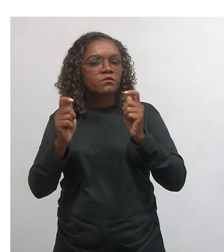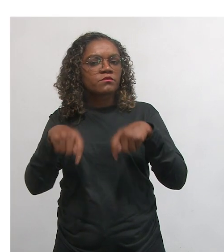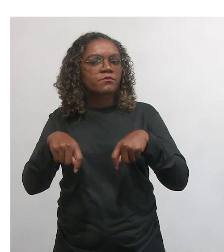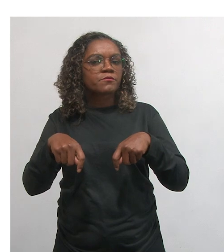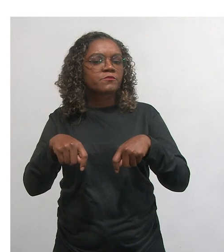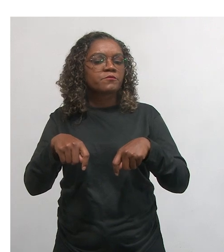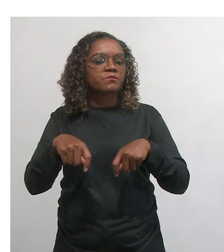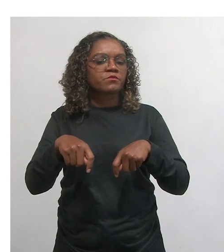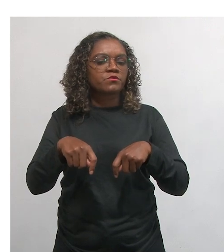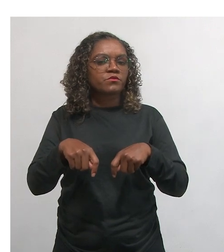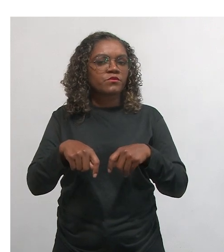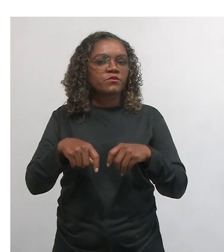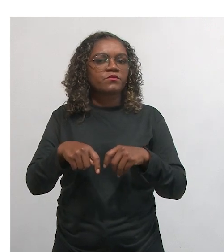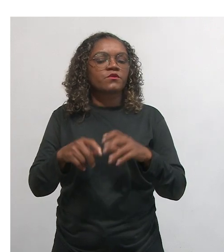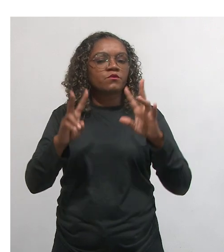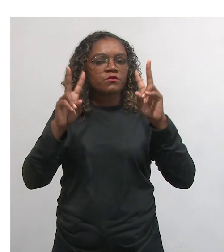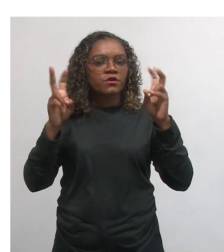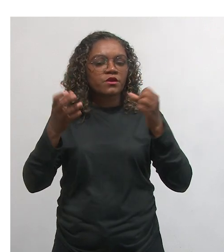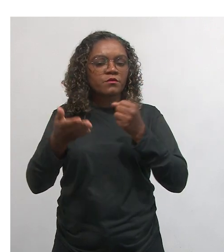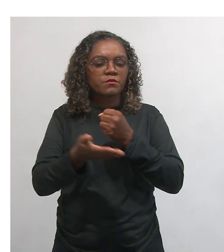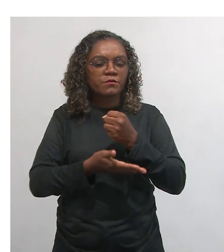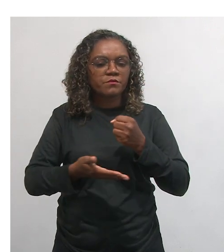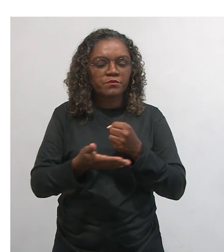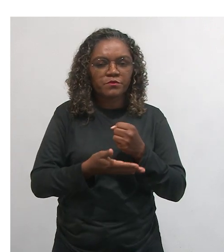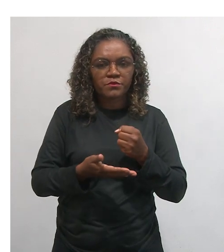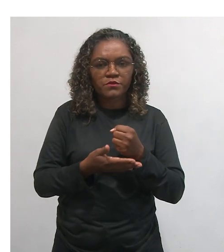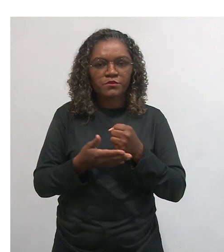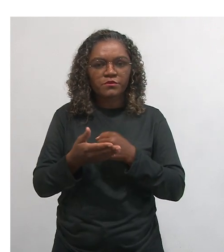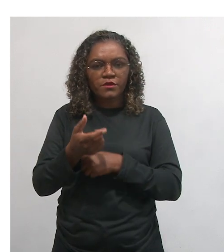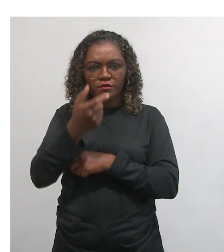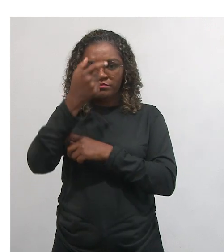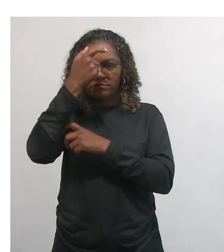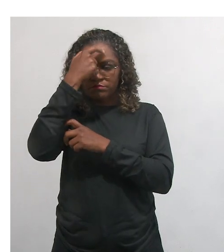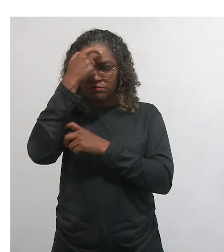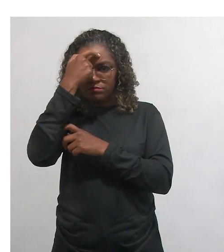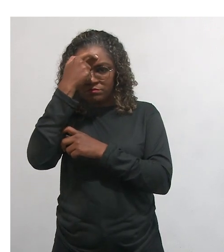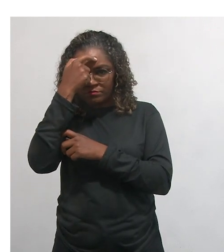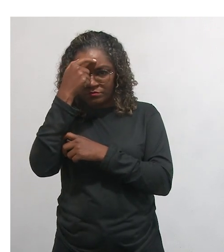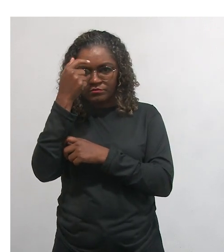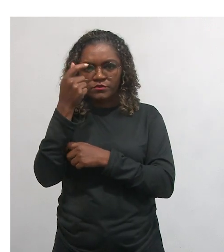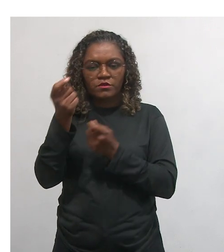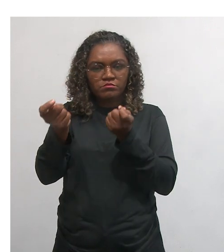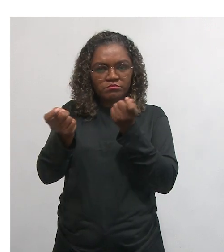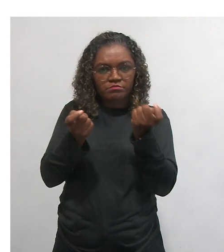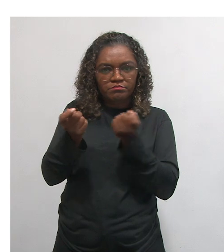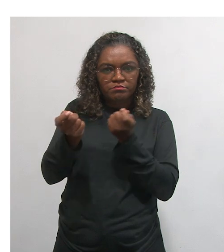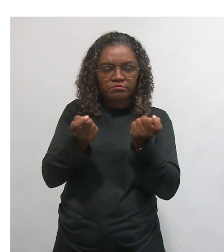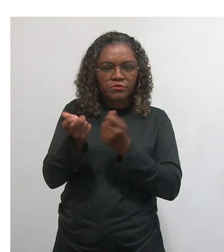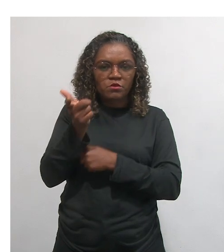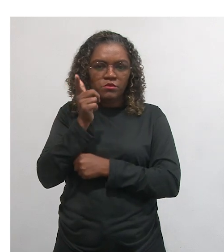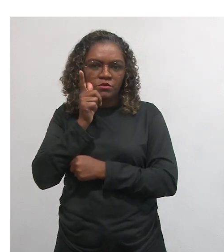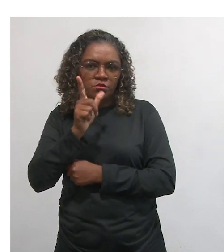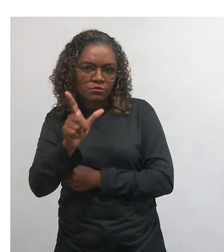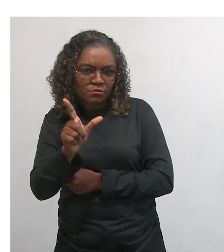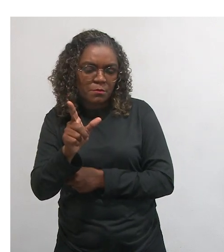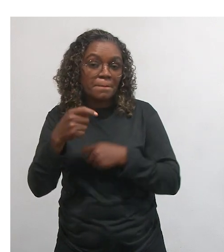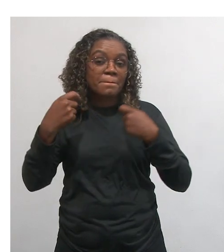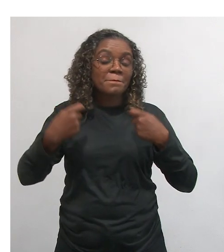ocorra justamente a fundamentação do domínio da razão, é